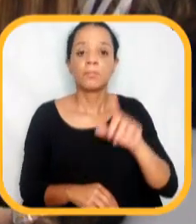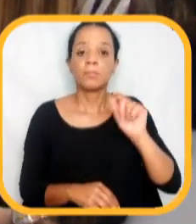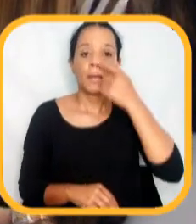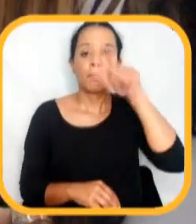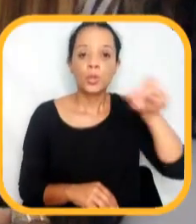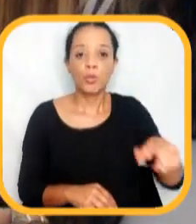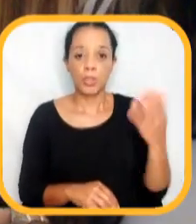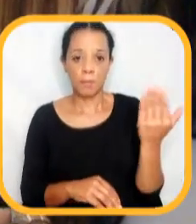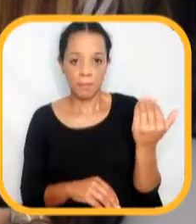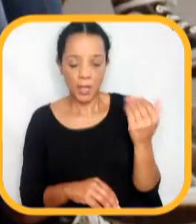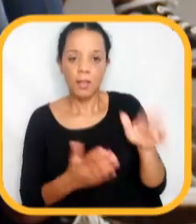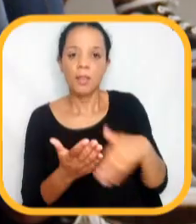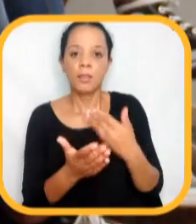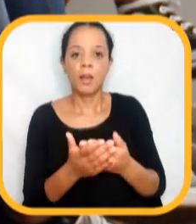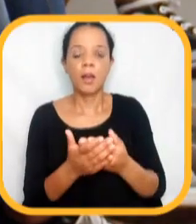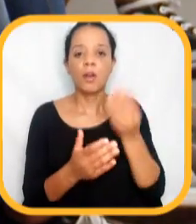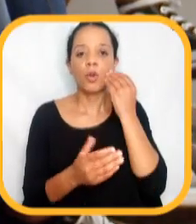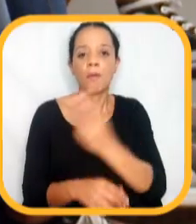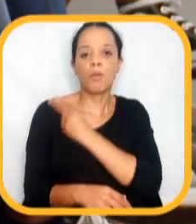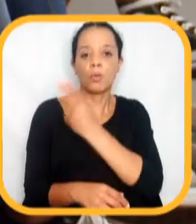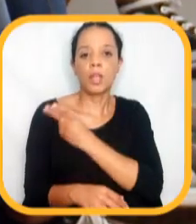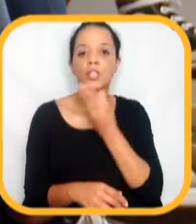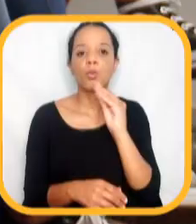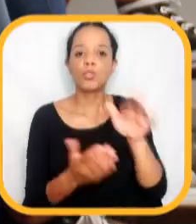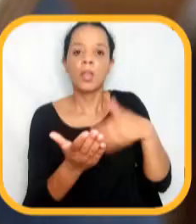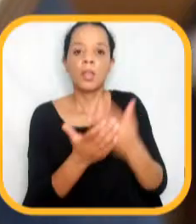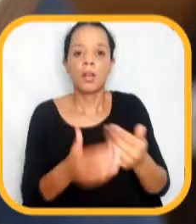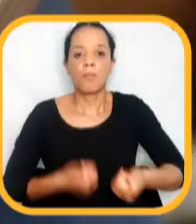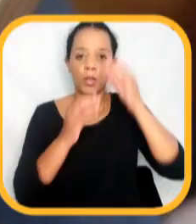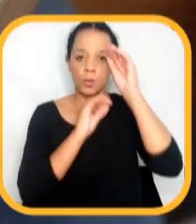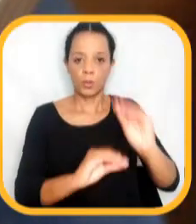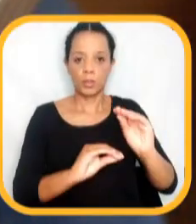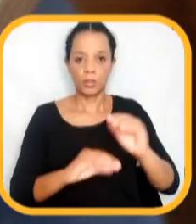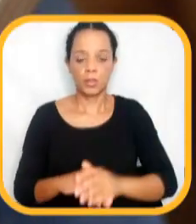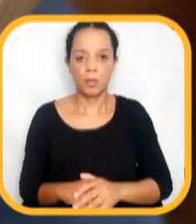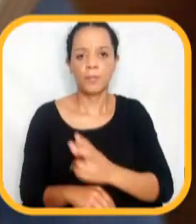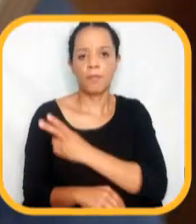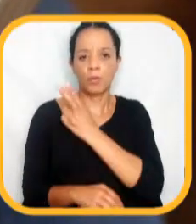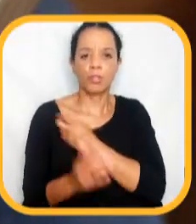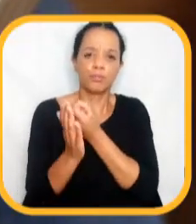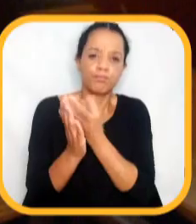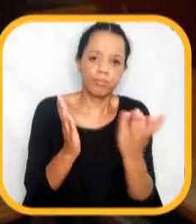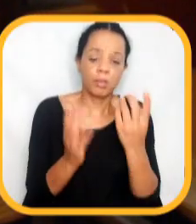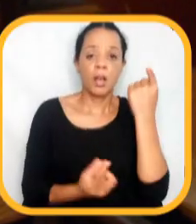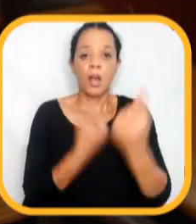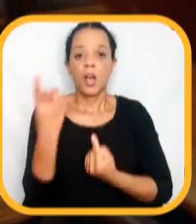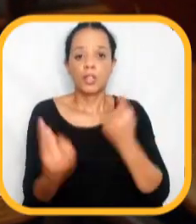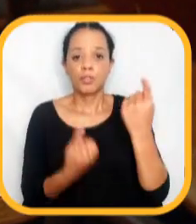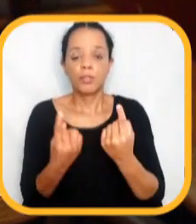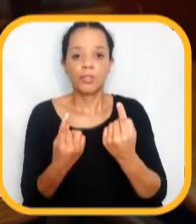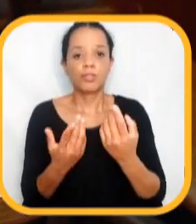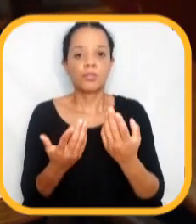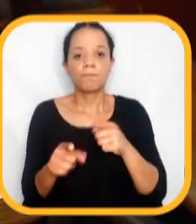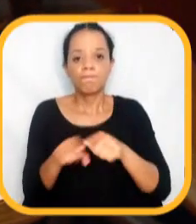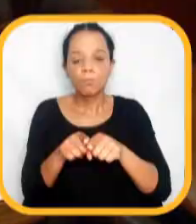de recursos é também um problema que impede as instituições de darem aos estudantes a melhor educação possível. Muitas instituições, por vezes,